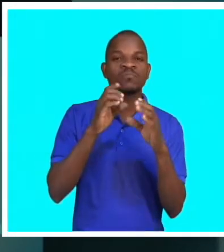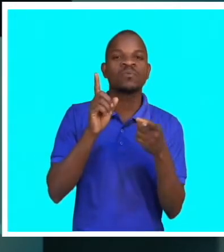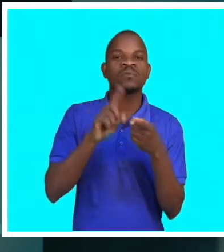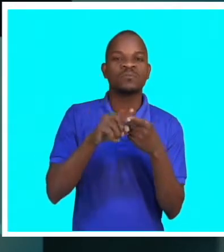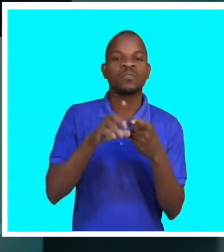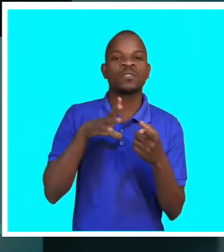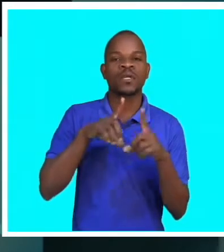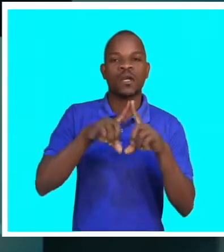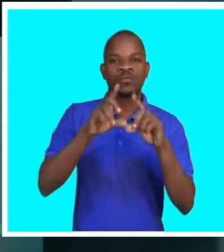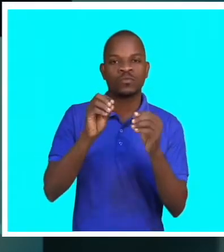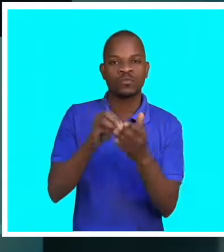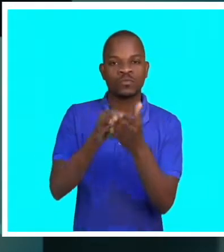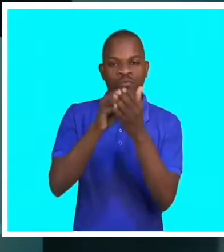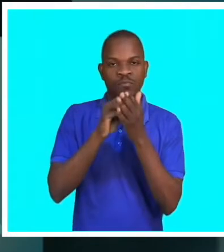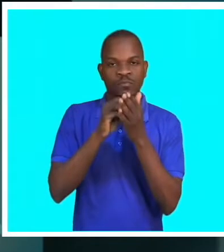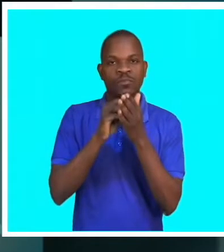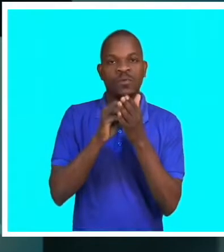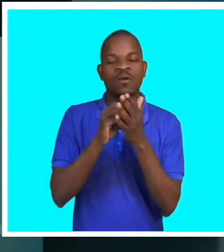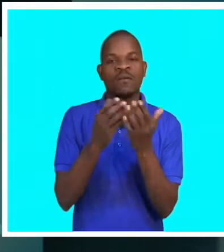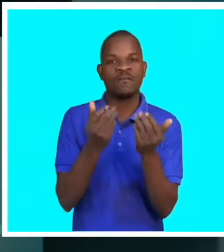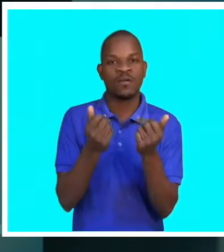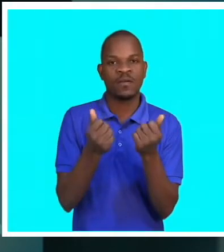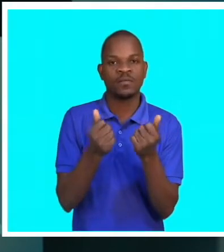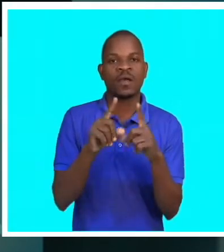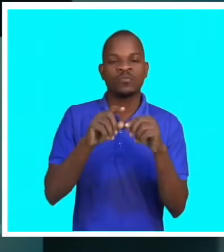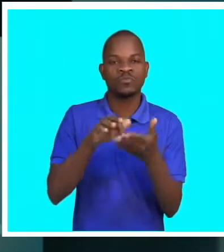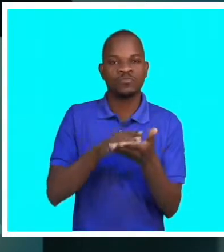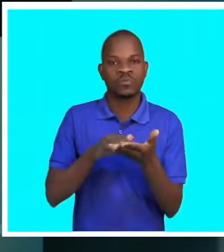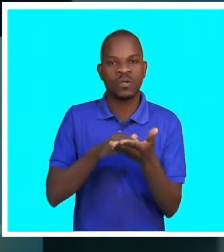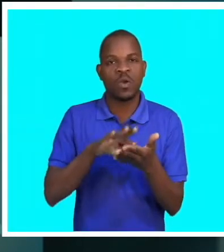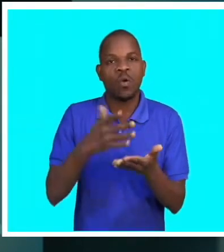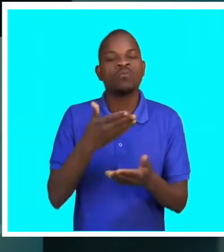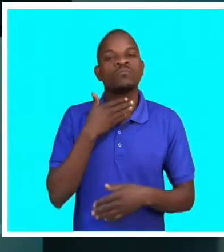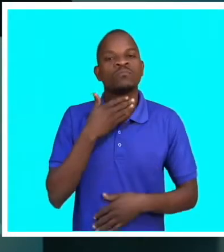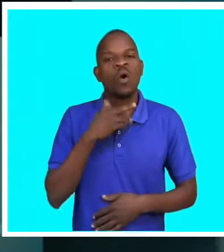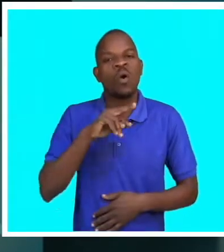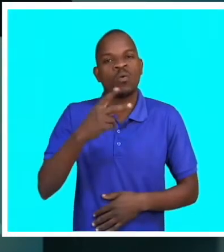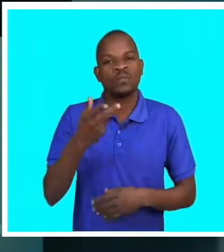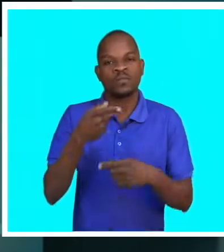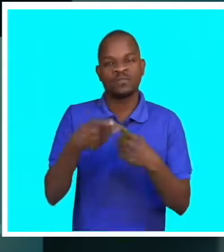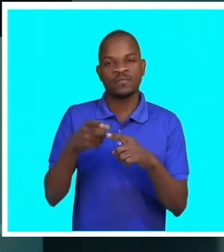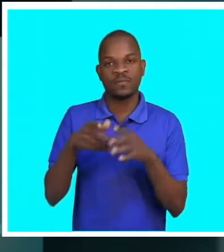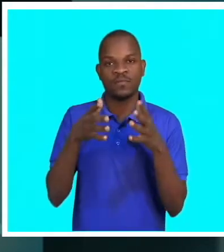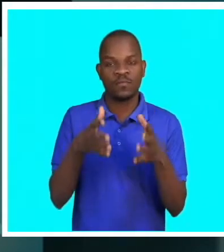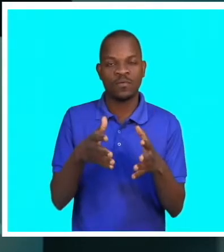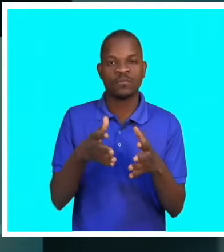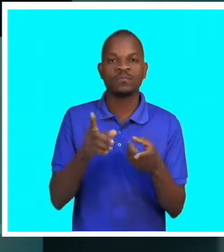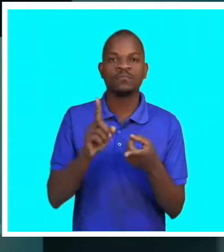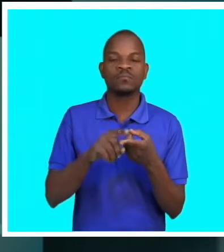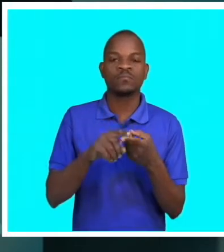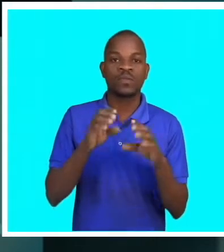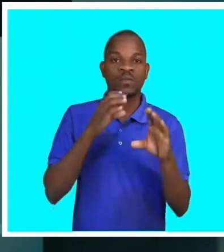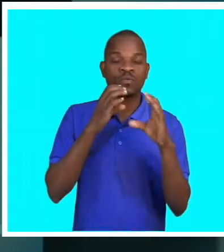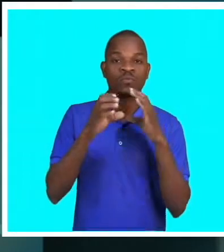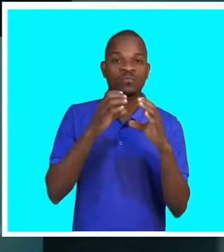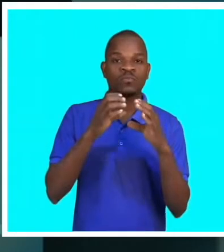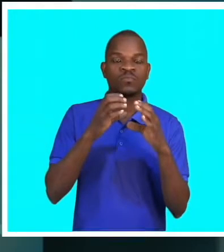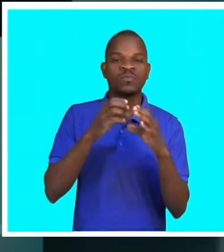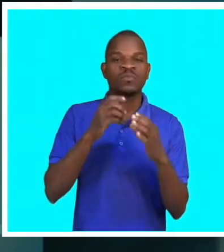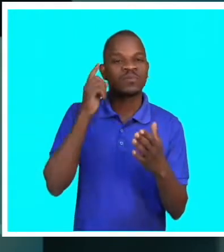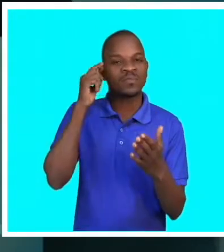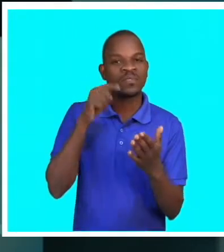Questões ligadas à comunicação com as pessoas com deficiência em geral, estamos a falar também de acessibilidade à informação.